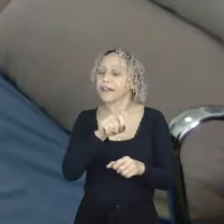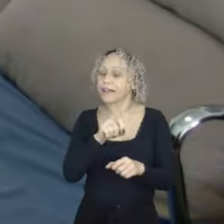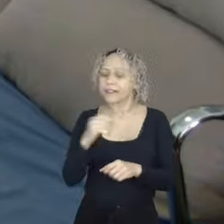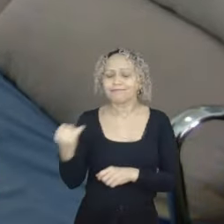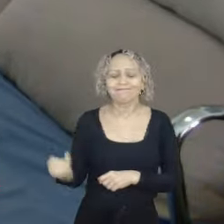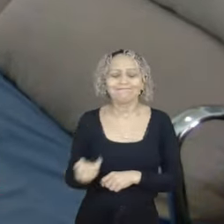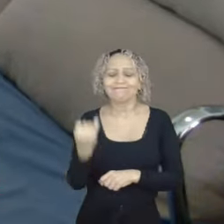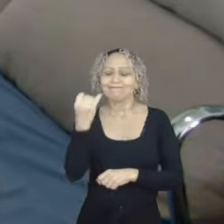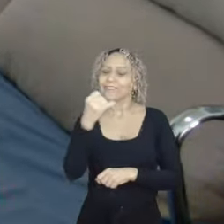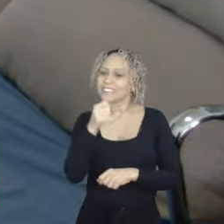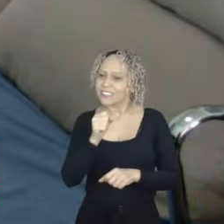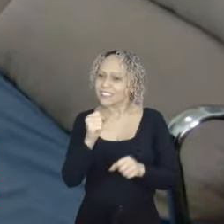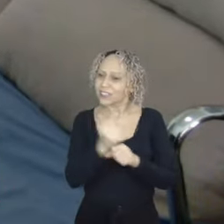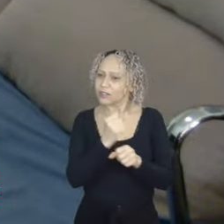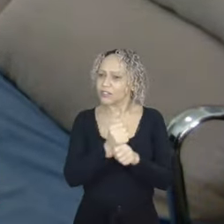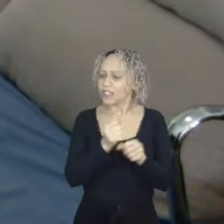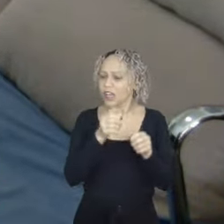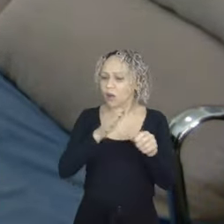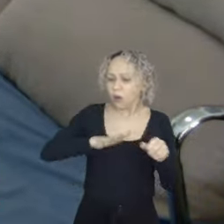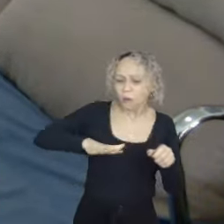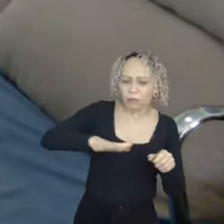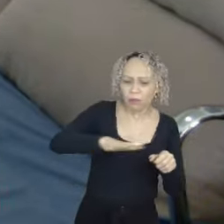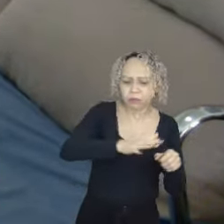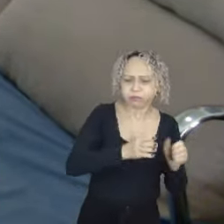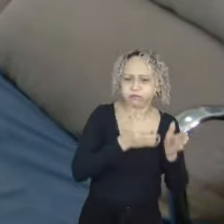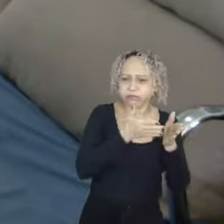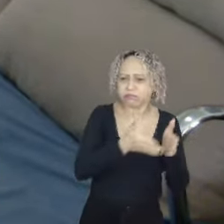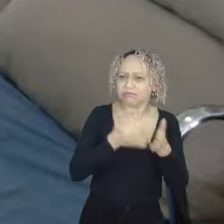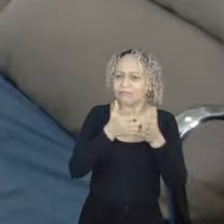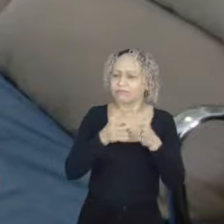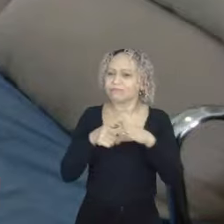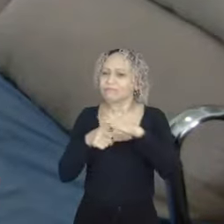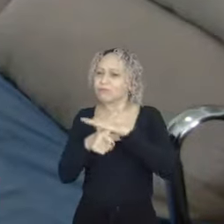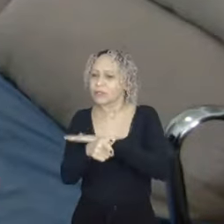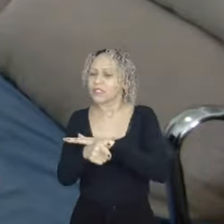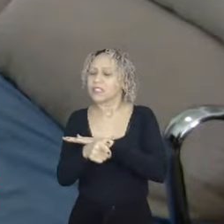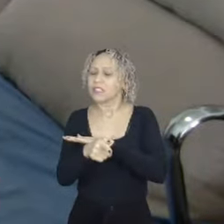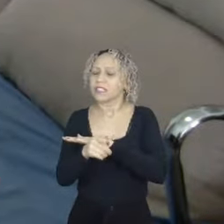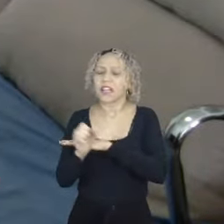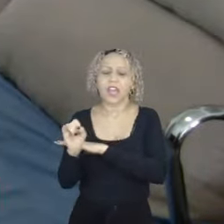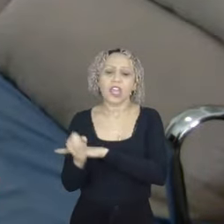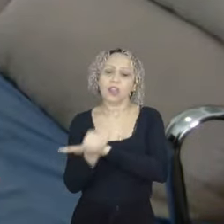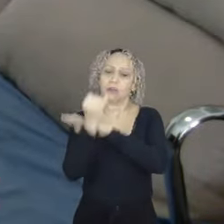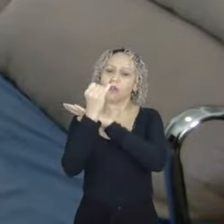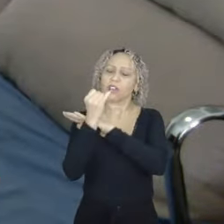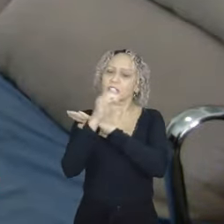uma posição de muito destaque na América do Sul, pela posição estratégica que esse complexo tem